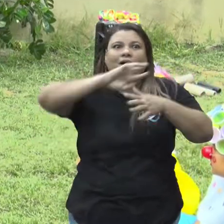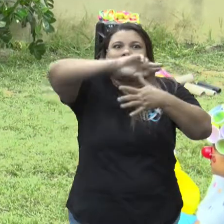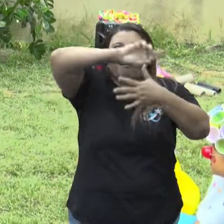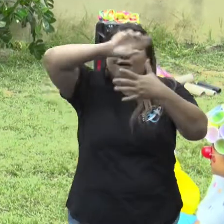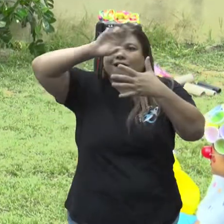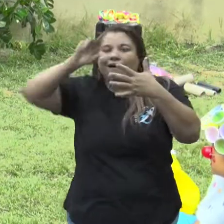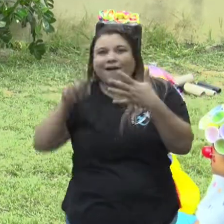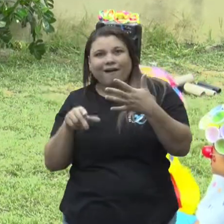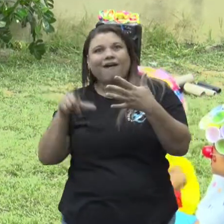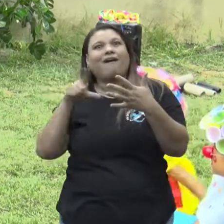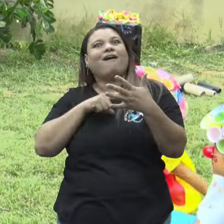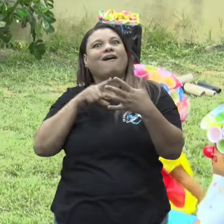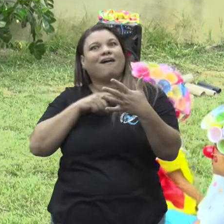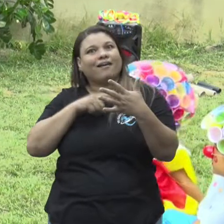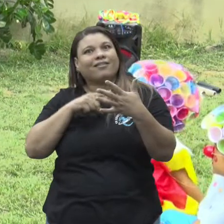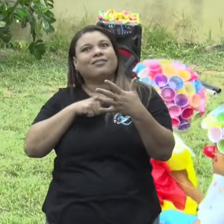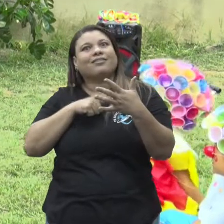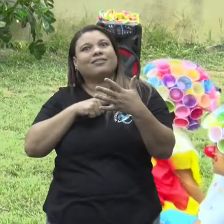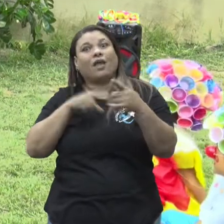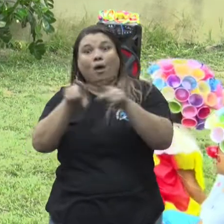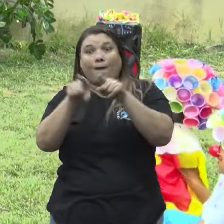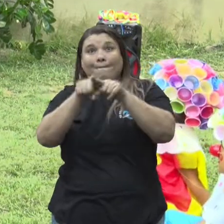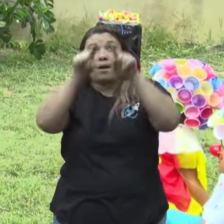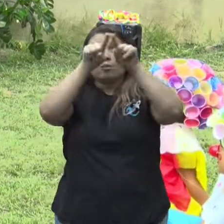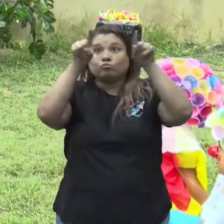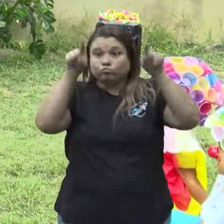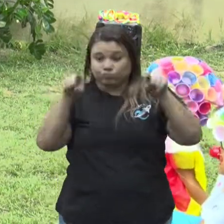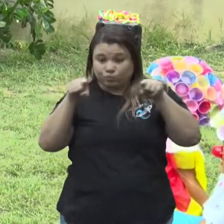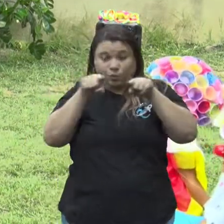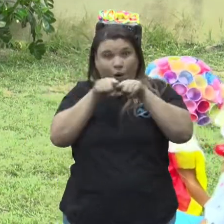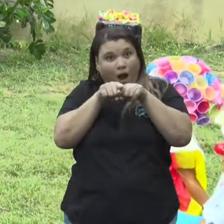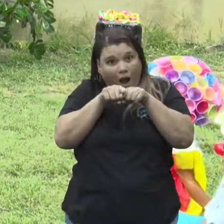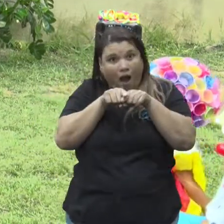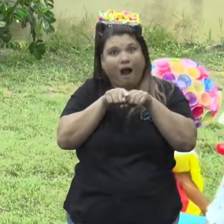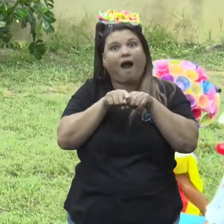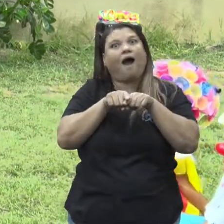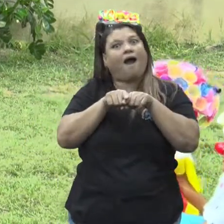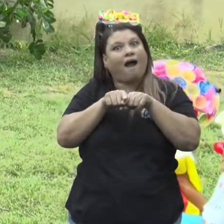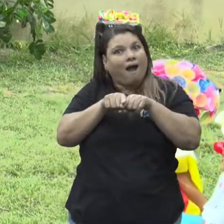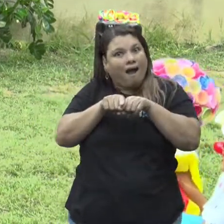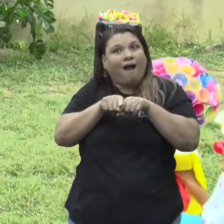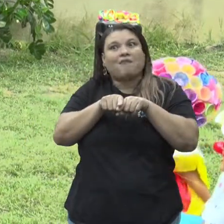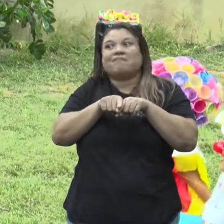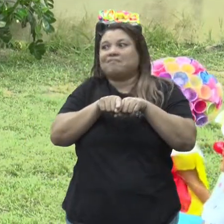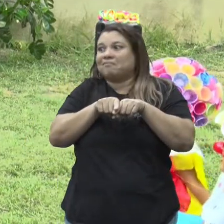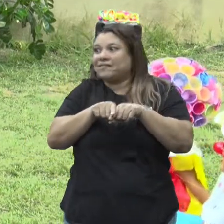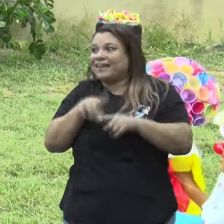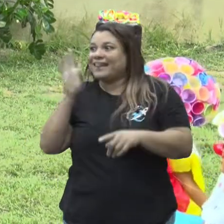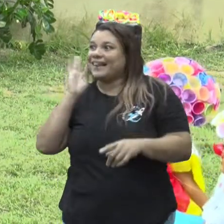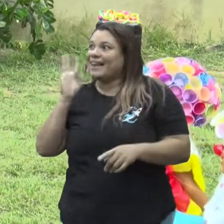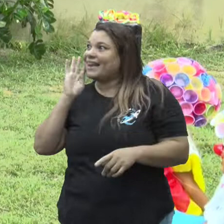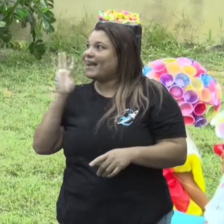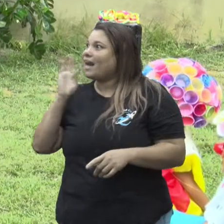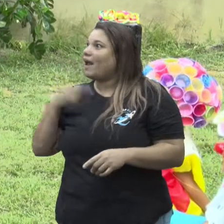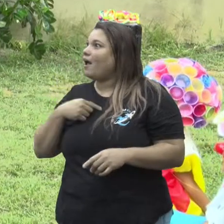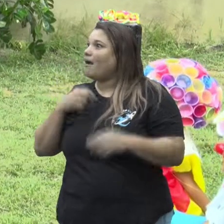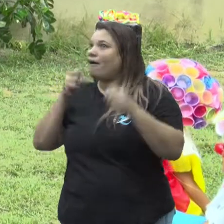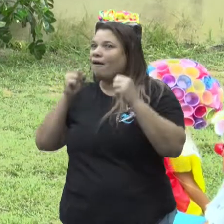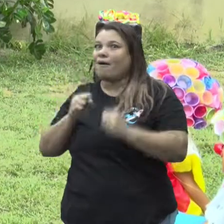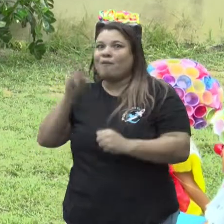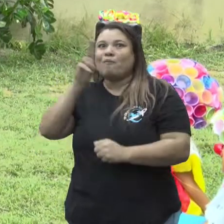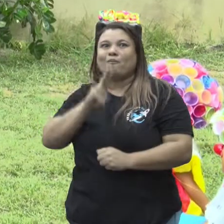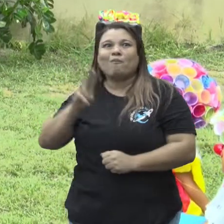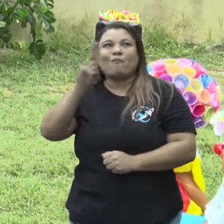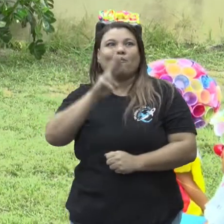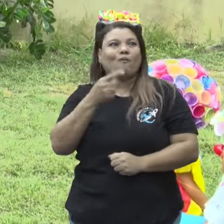Quadrado. De quadrado. E o palhaço fica, agora eu vou arrasar no meu show. Eu vou colocar um nariz que